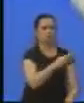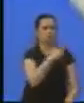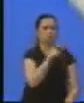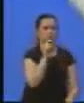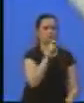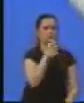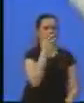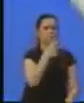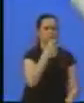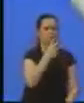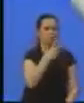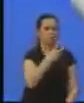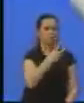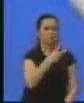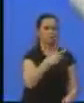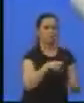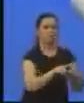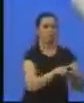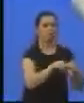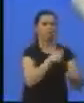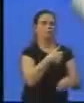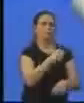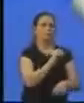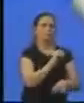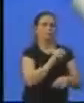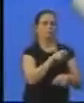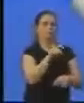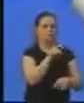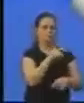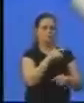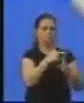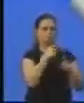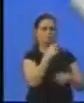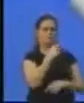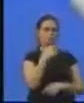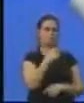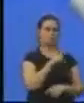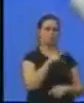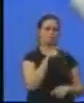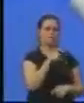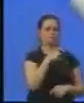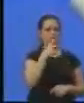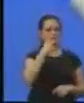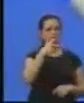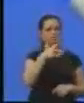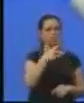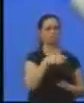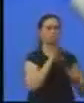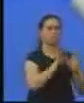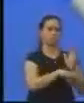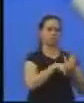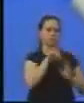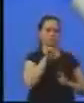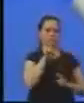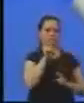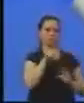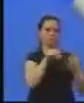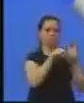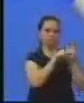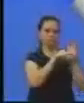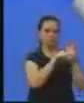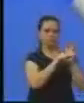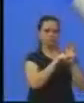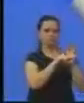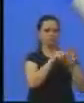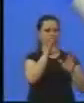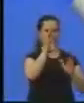3x² menos 10x menos x elevado a menos 2. Cuidado, o expoente menos 1 é negativo. Quando eu tiro